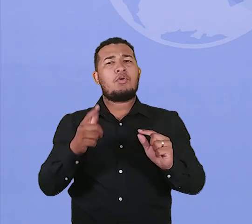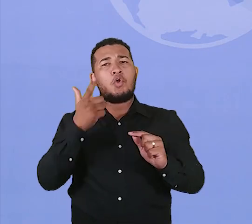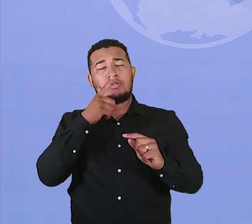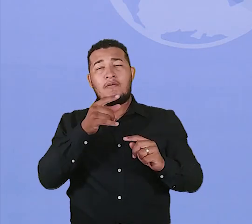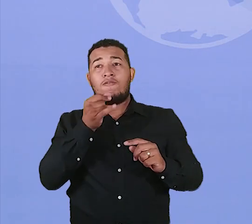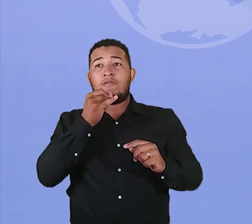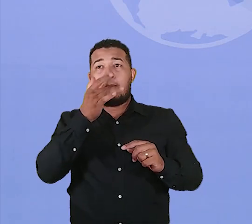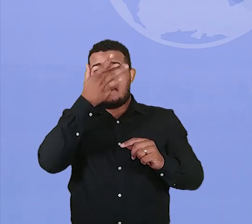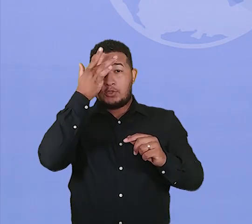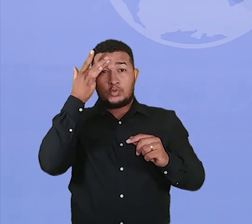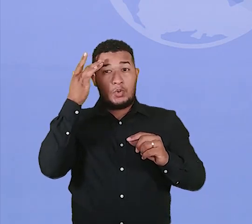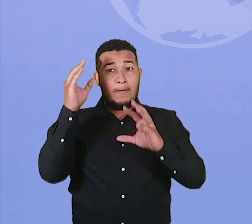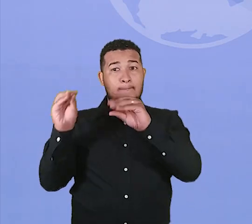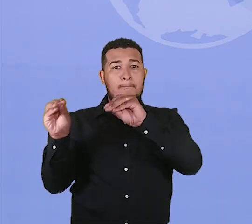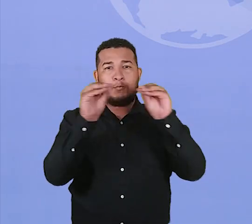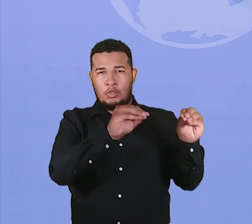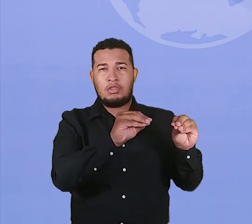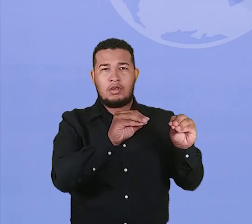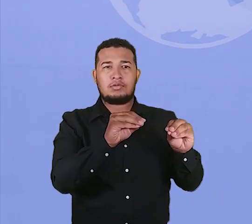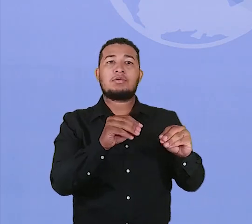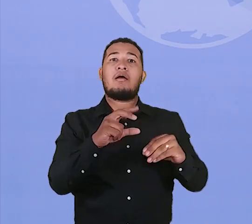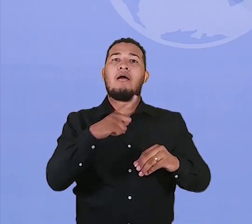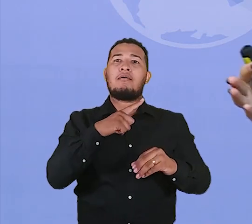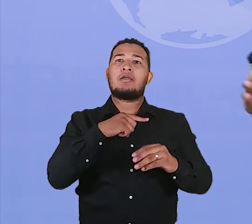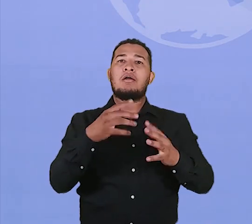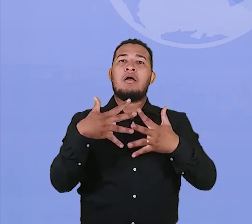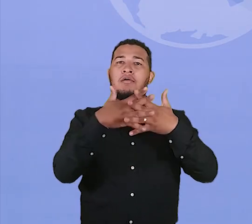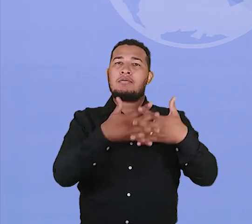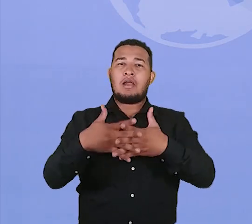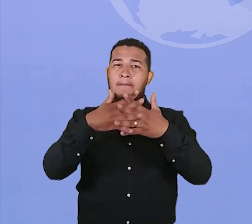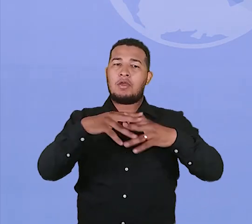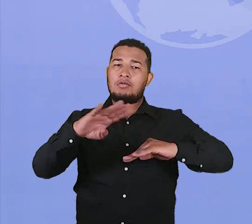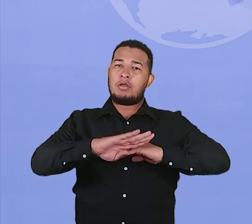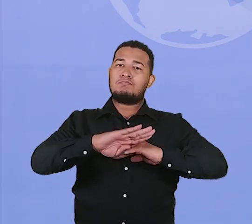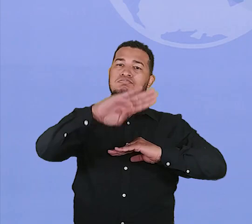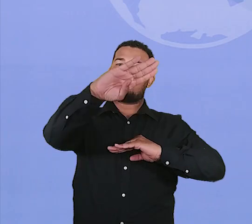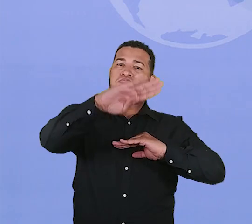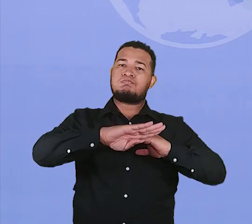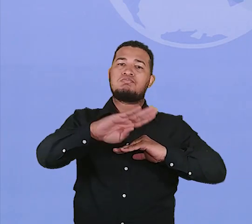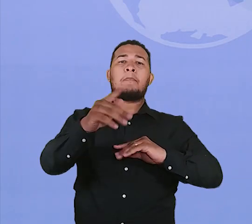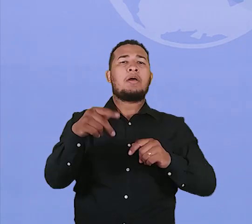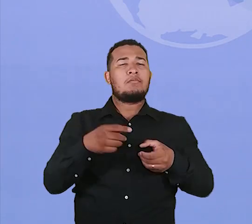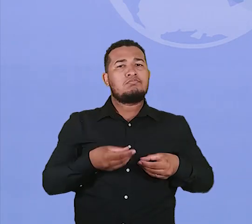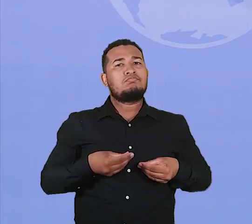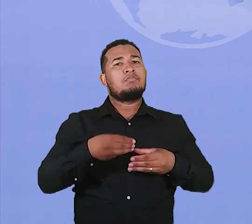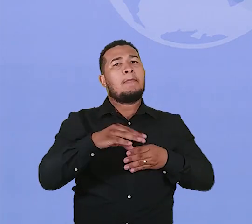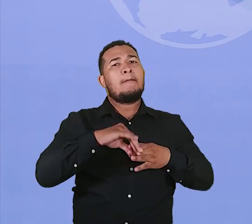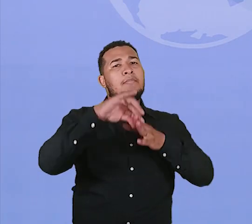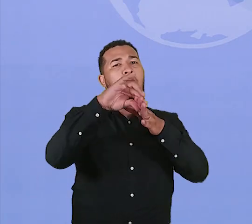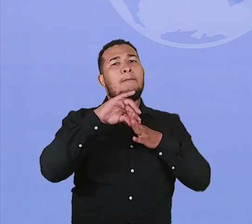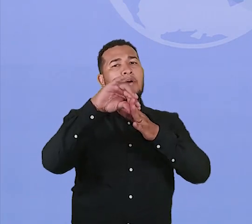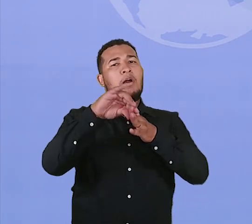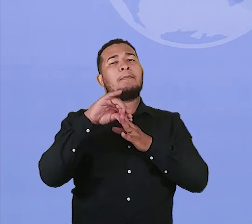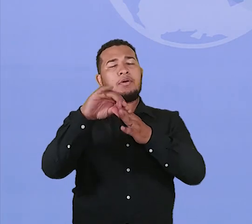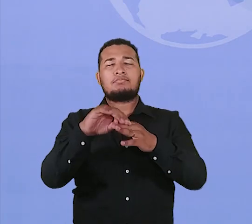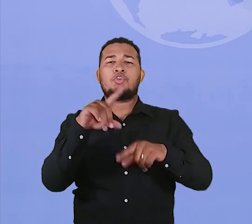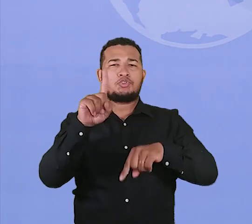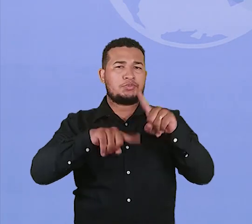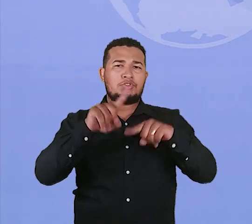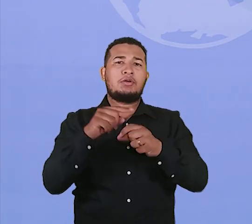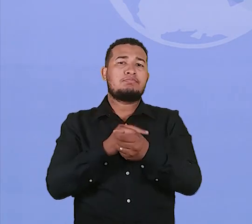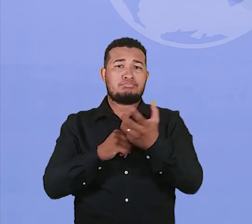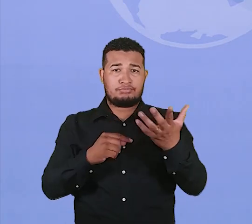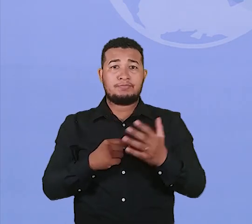vezes e mudança né eles colocam no caminhão na hum para poder transportar as minhas coisas da mudança